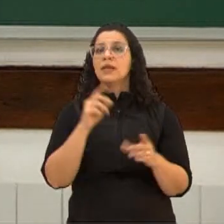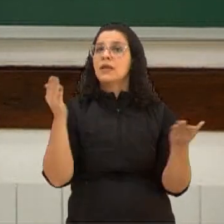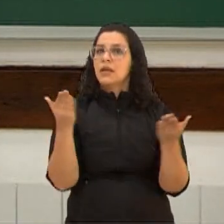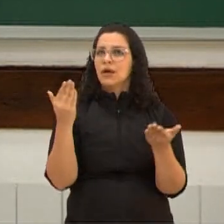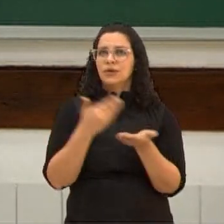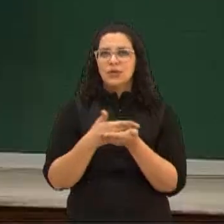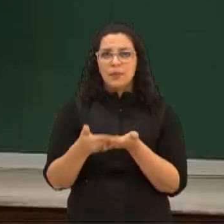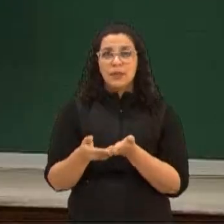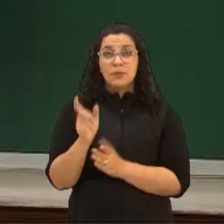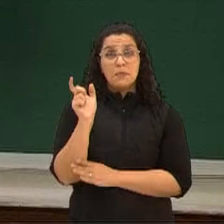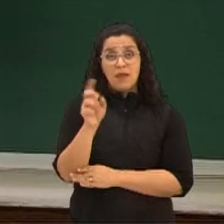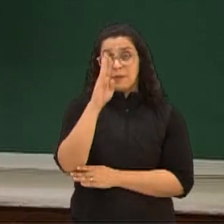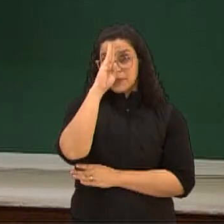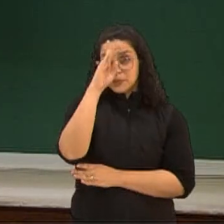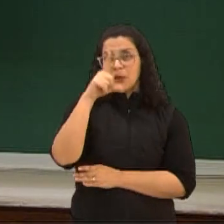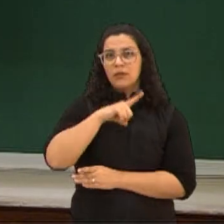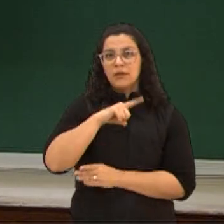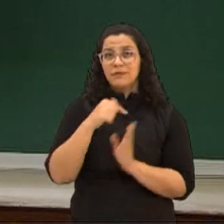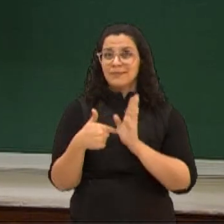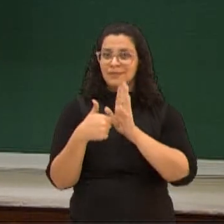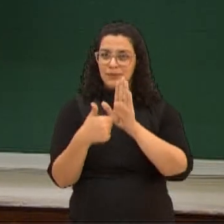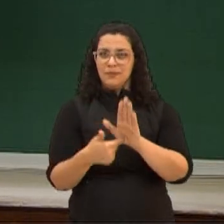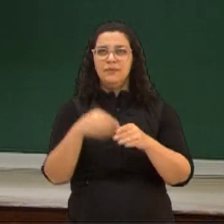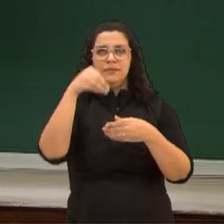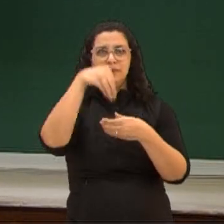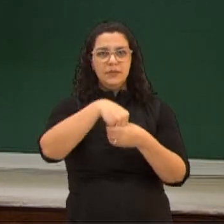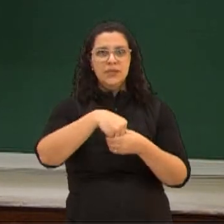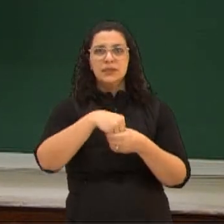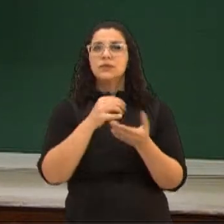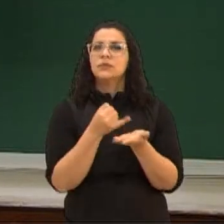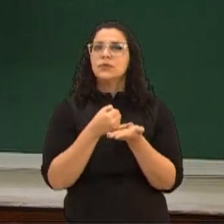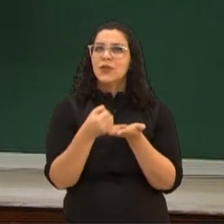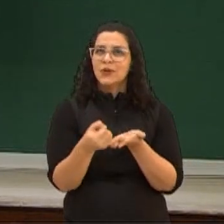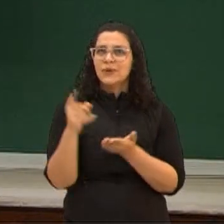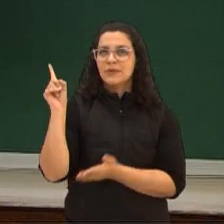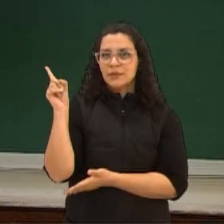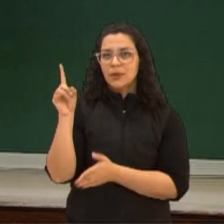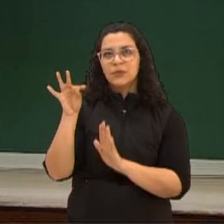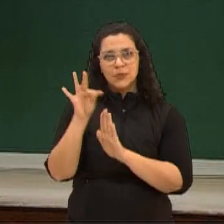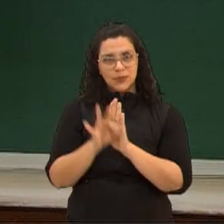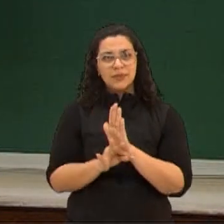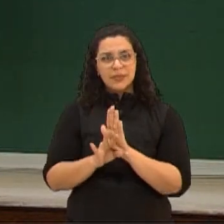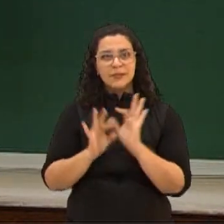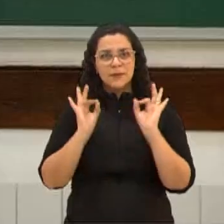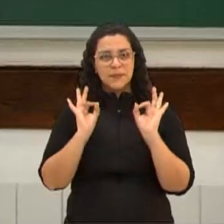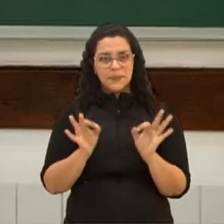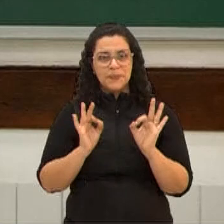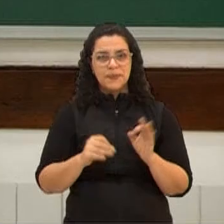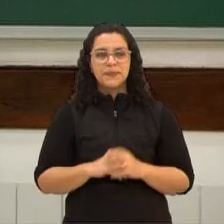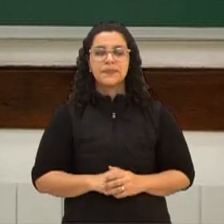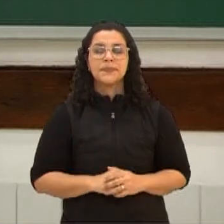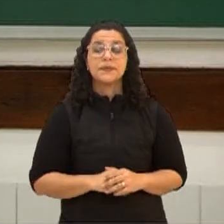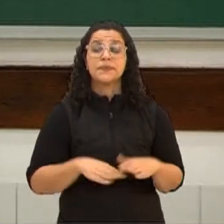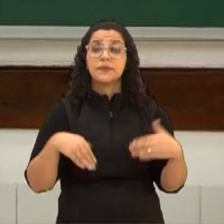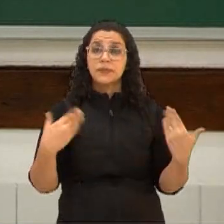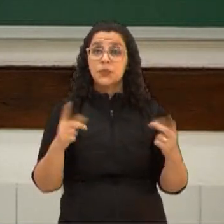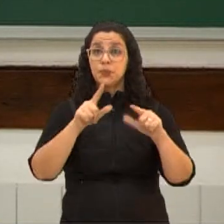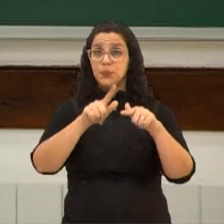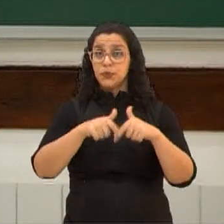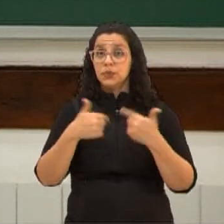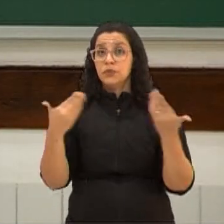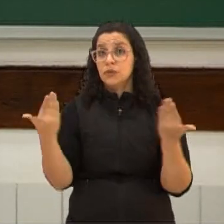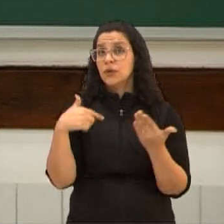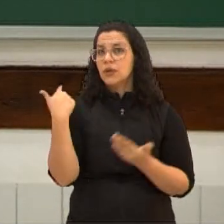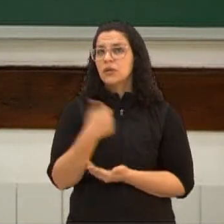palavras-chaves, essas palavras-chaves que vão aparecer ali no meu texto, no caso ali, na minha introdução. Então é por